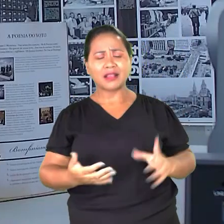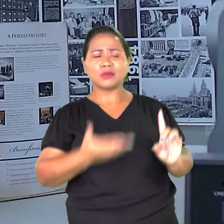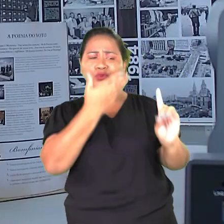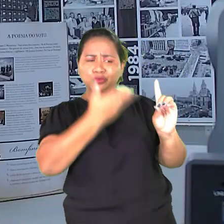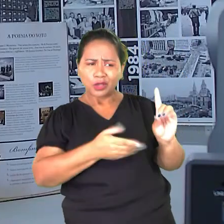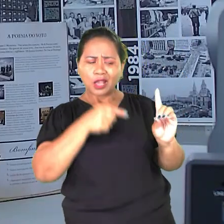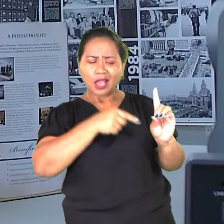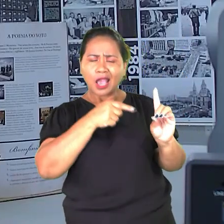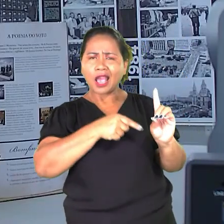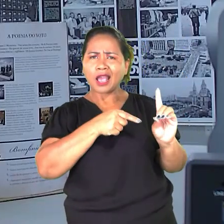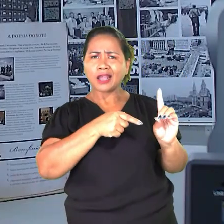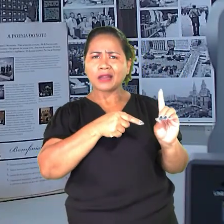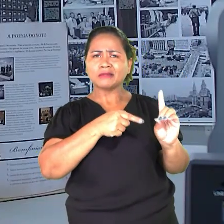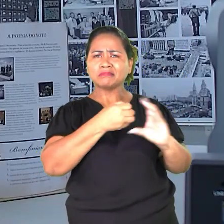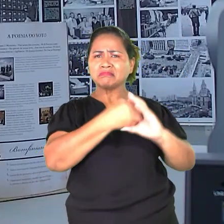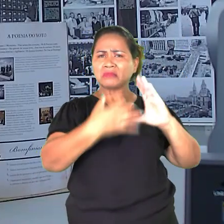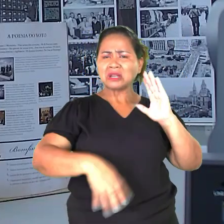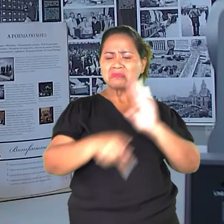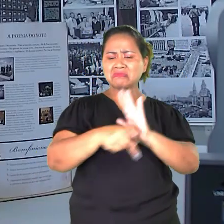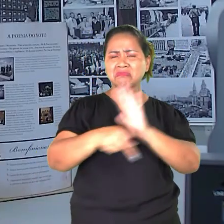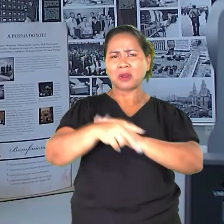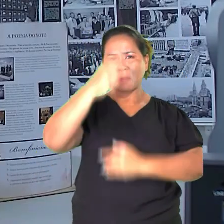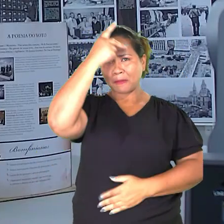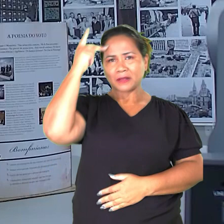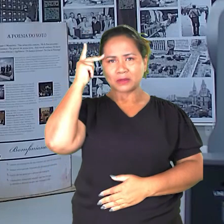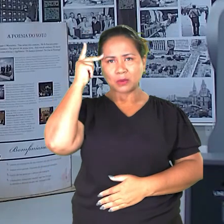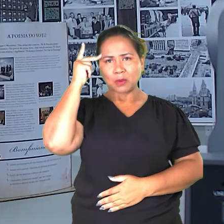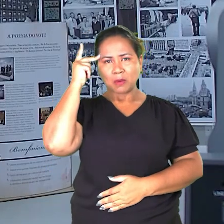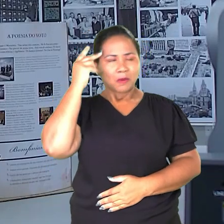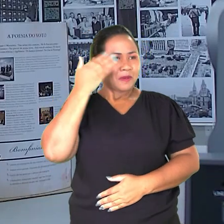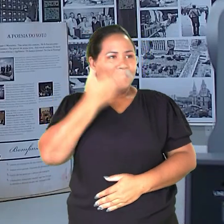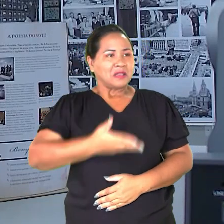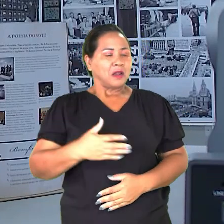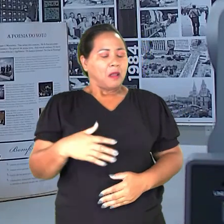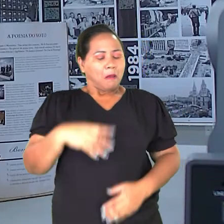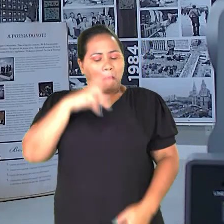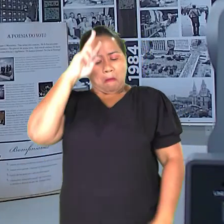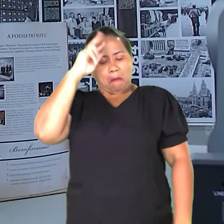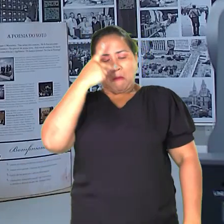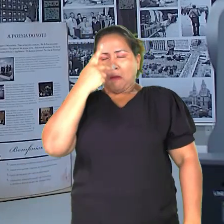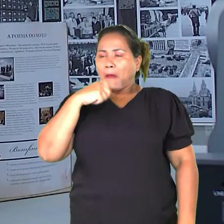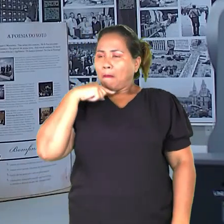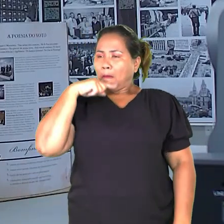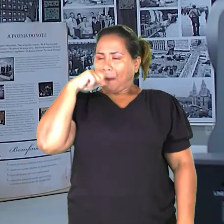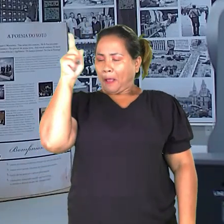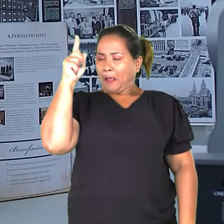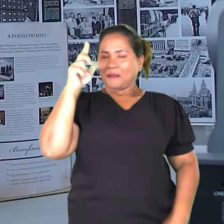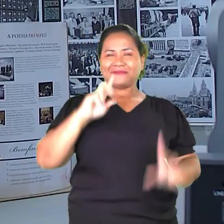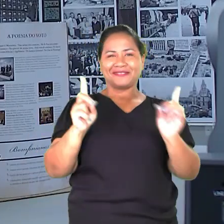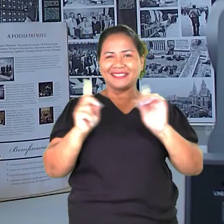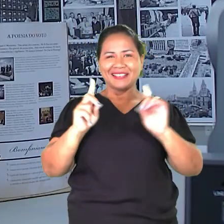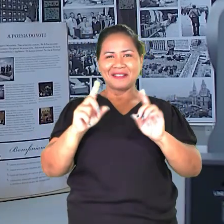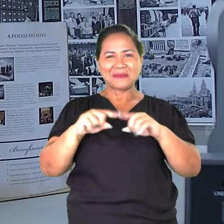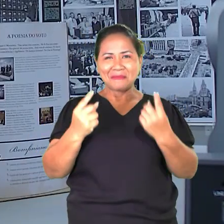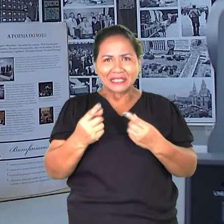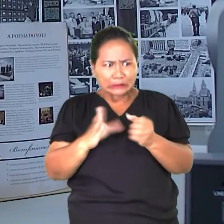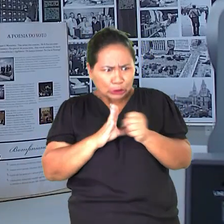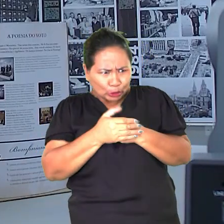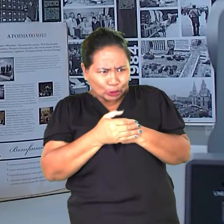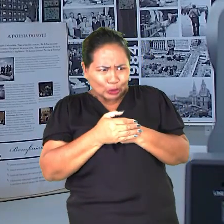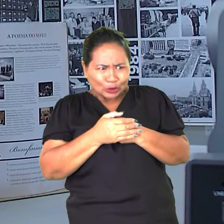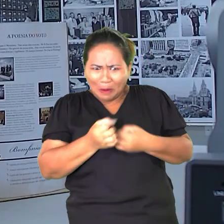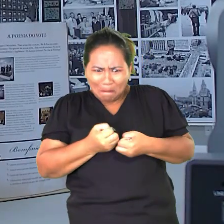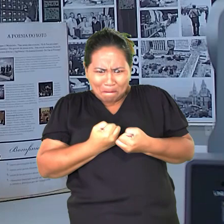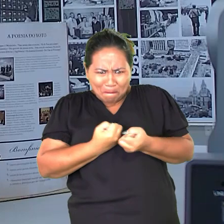Paulo Bonfim era uma daquelas pessoas que não ostentam o brilho que trazem, mas não conseguem